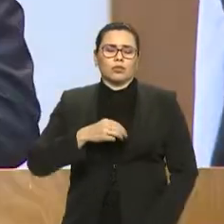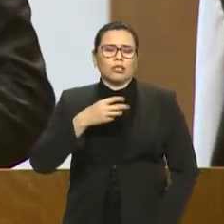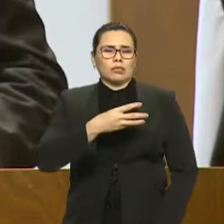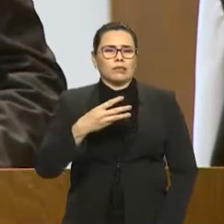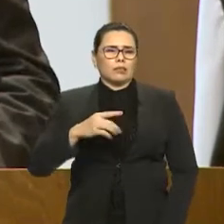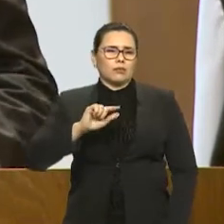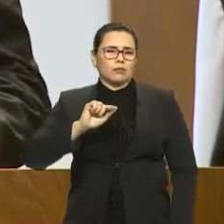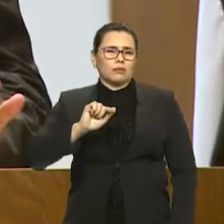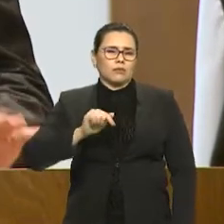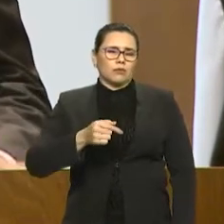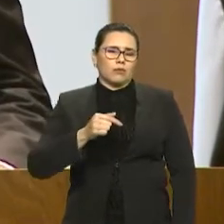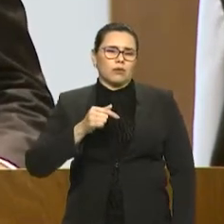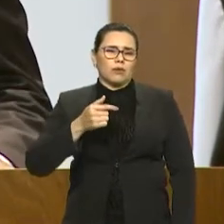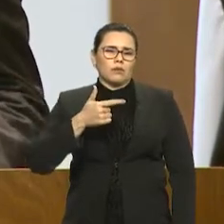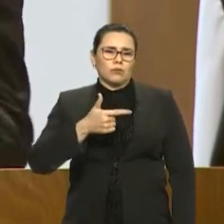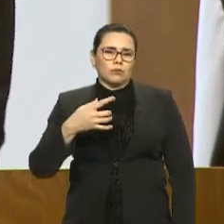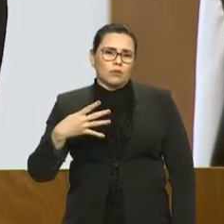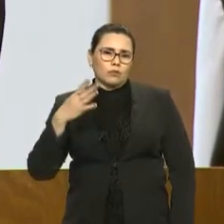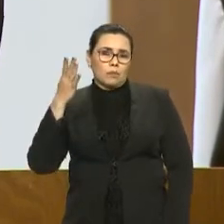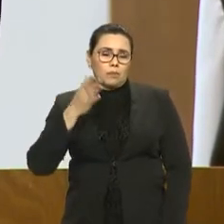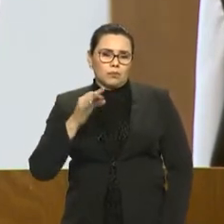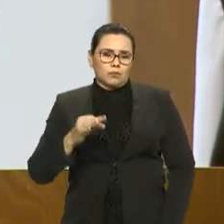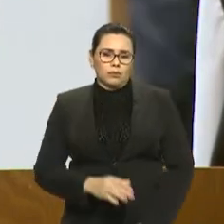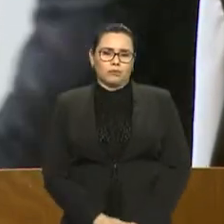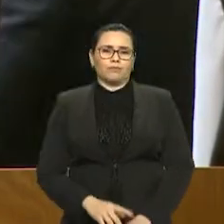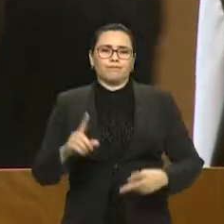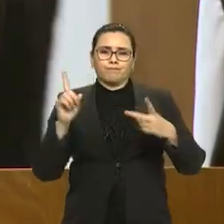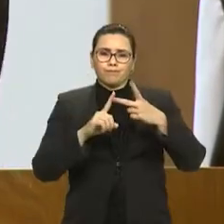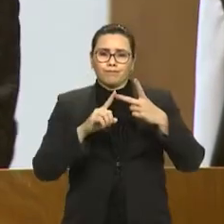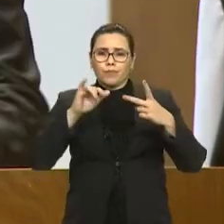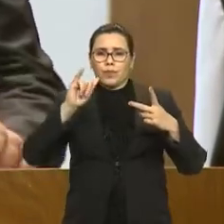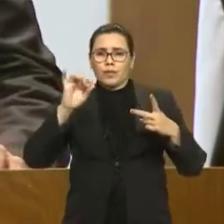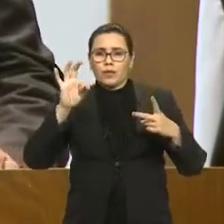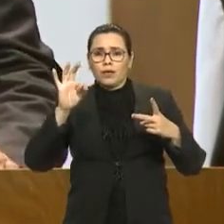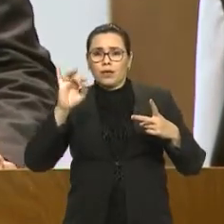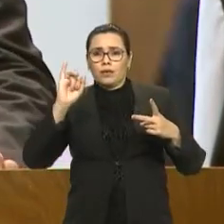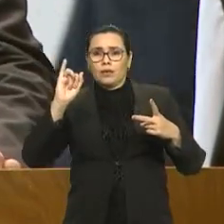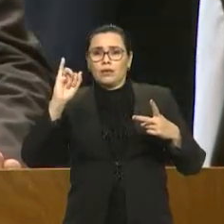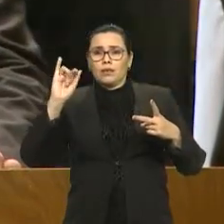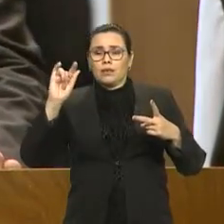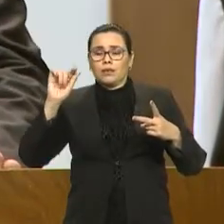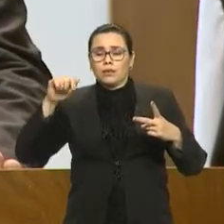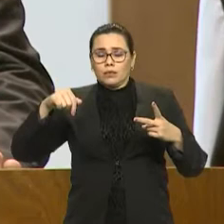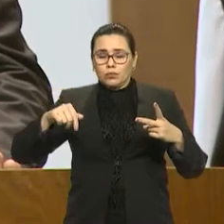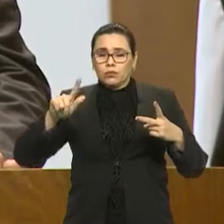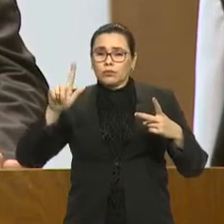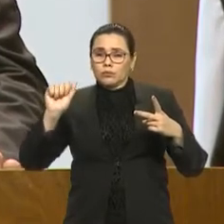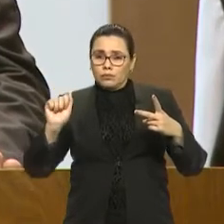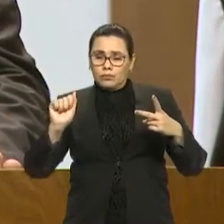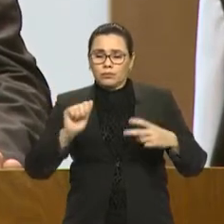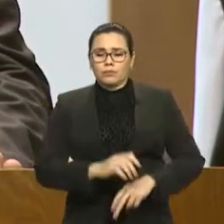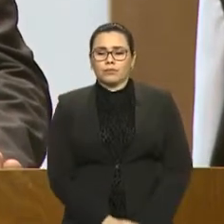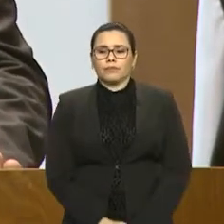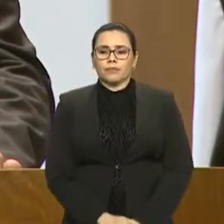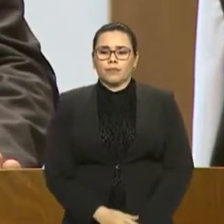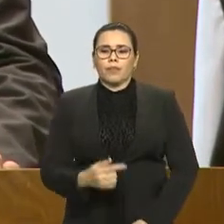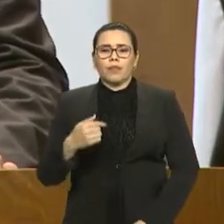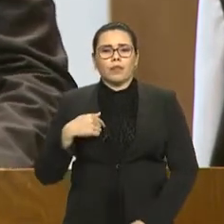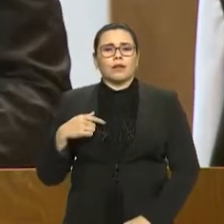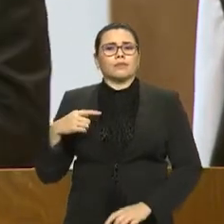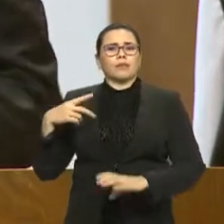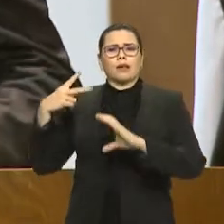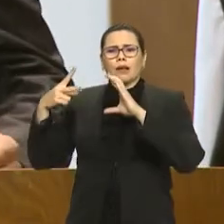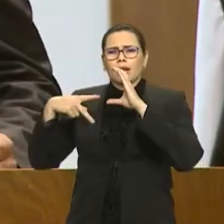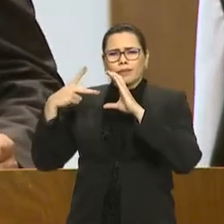Açailândia. Senhor presidente, tivemos também na cidade de Itinga, reunião na cidade de Itinga, com os professores na Câmara Municipal de